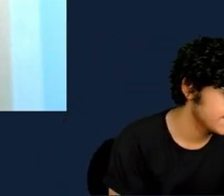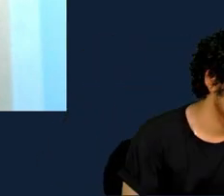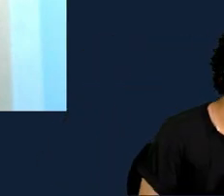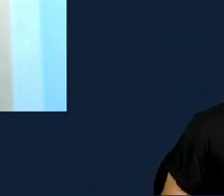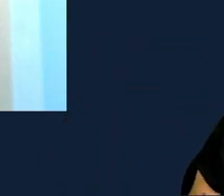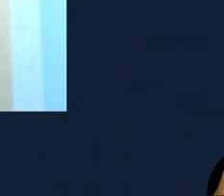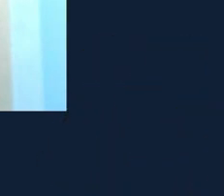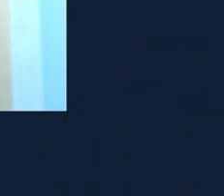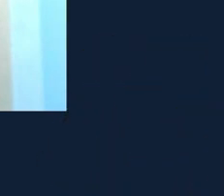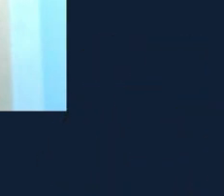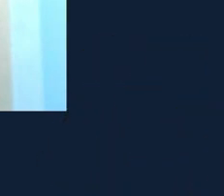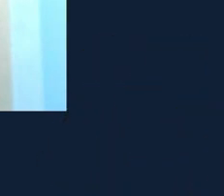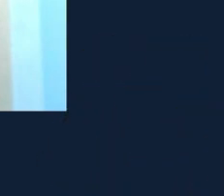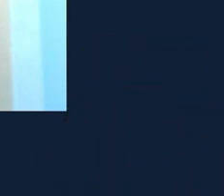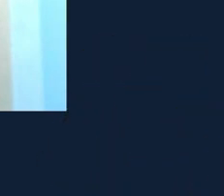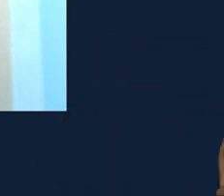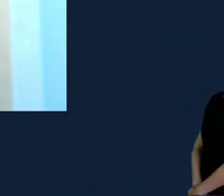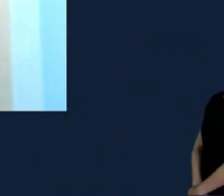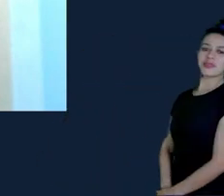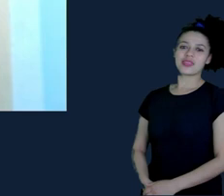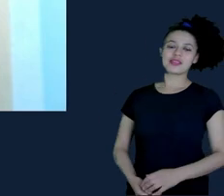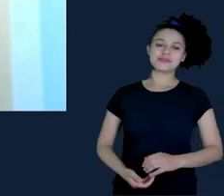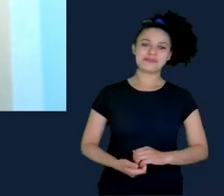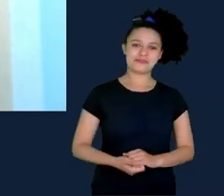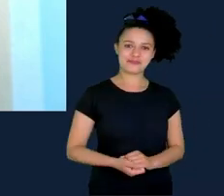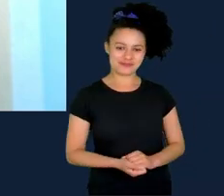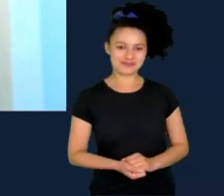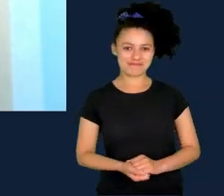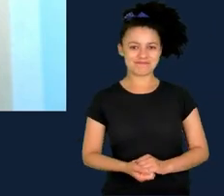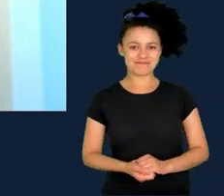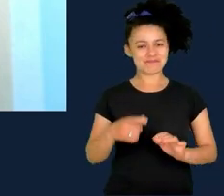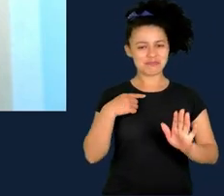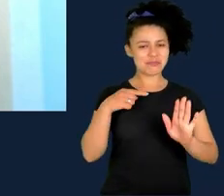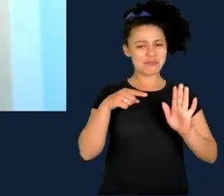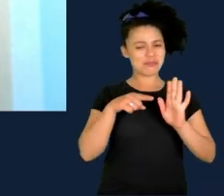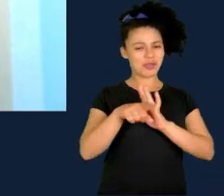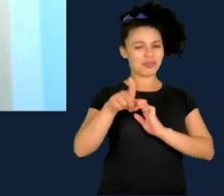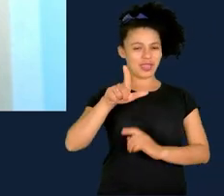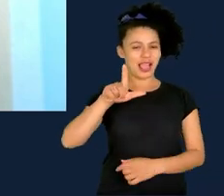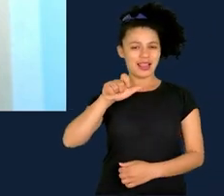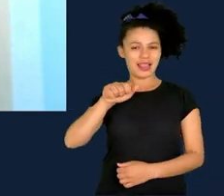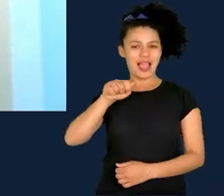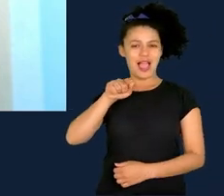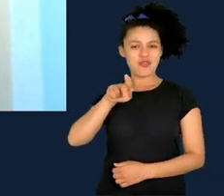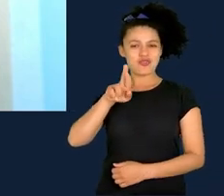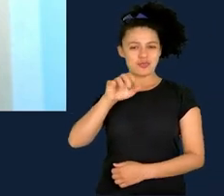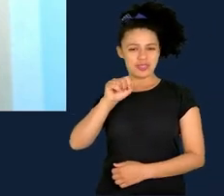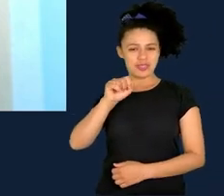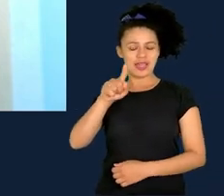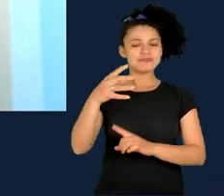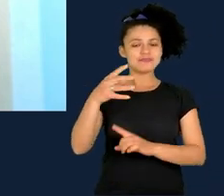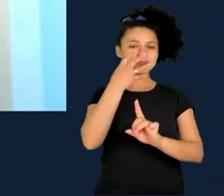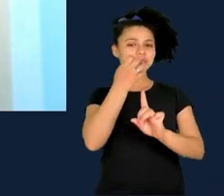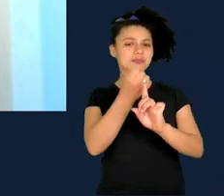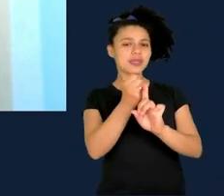que vocês veem essa integração? Que inspira vocês a ouvir essa pergunta da Franci?